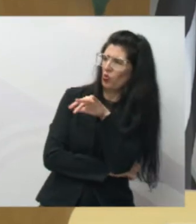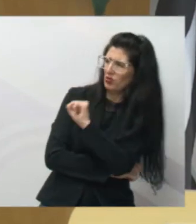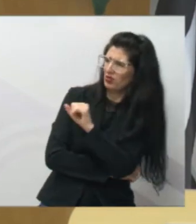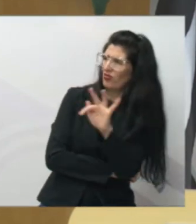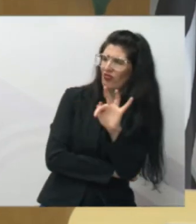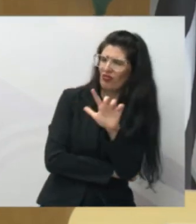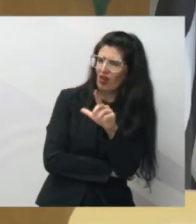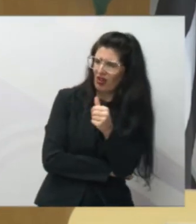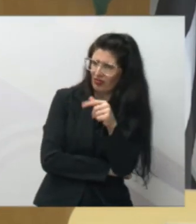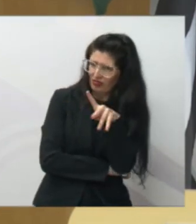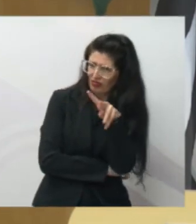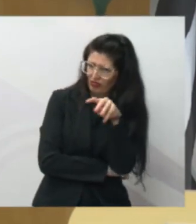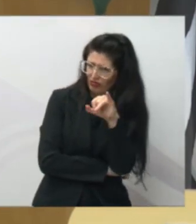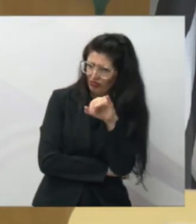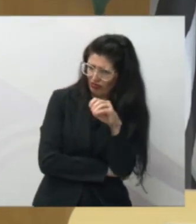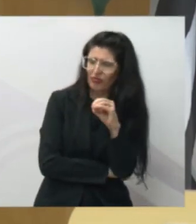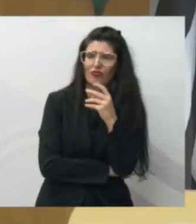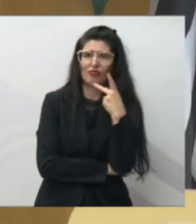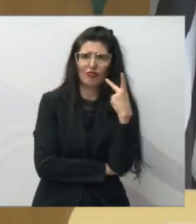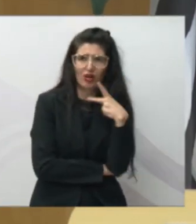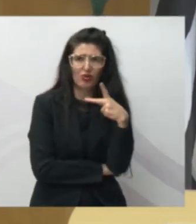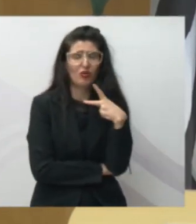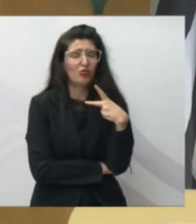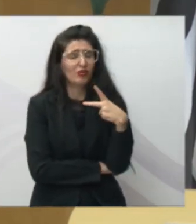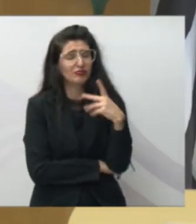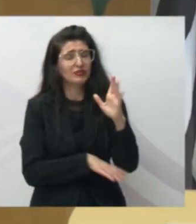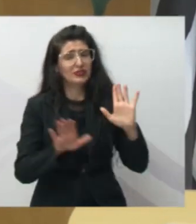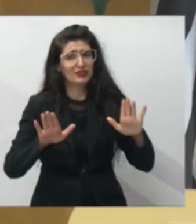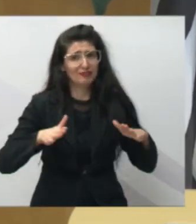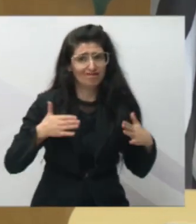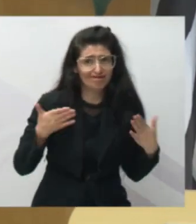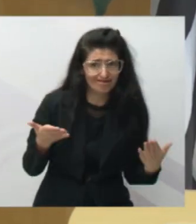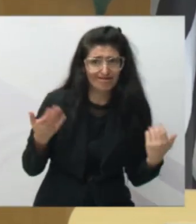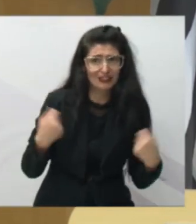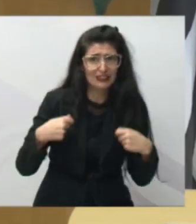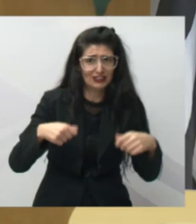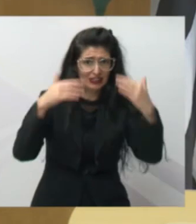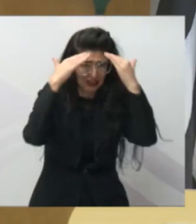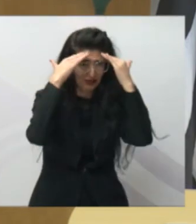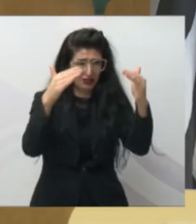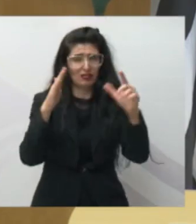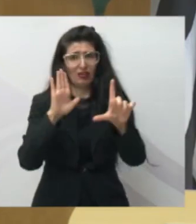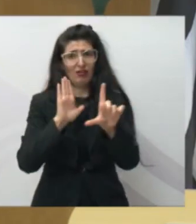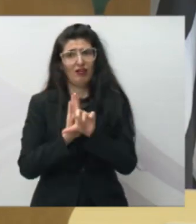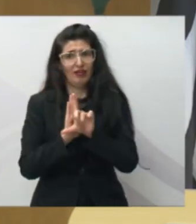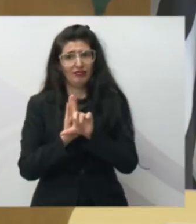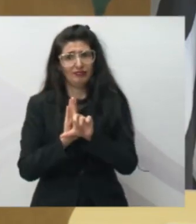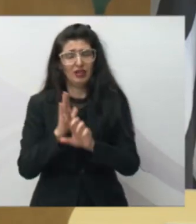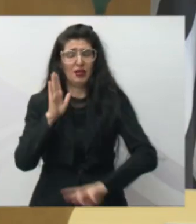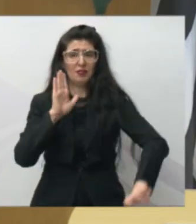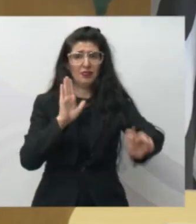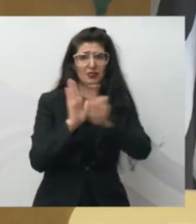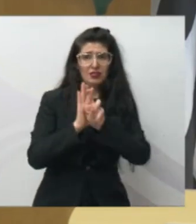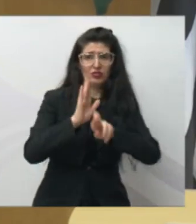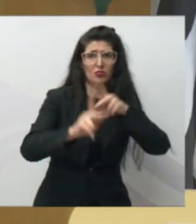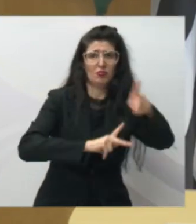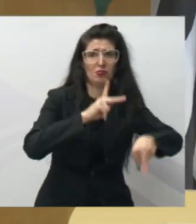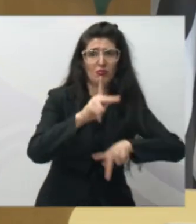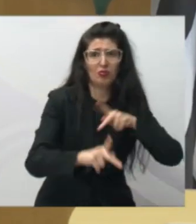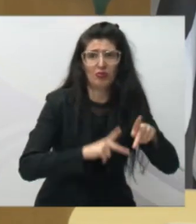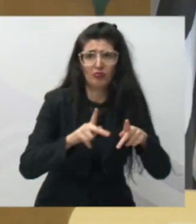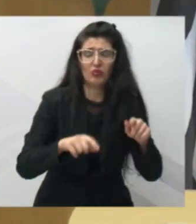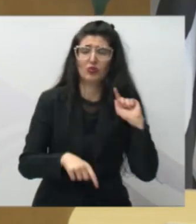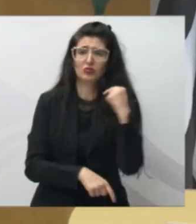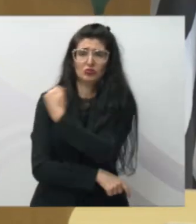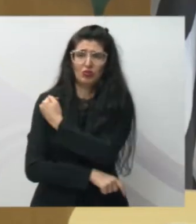que cortar na carne, nós temos que dar exemplos, nós somos representantes do povo, nós somos funcionários públicos. E eu me sinto